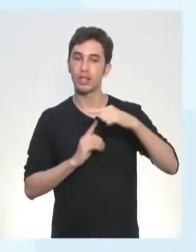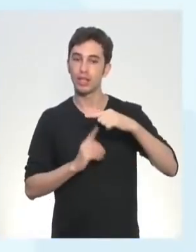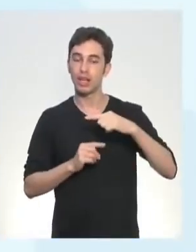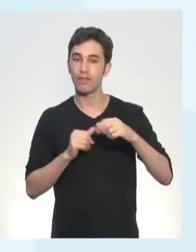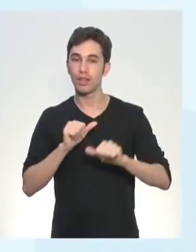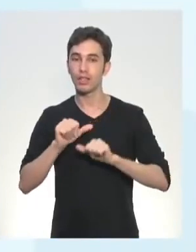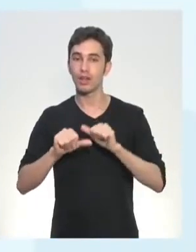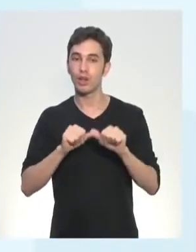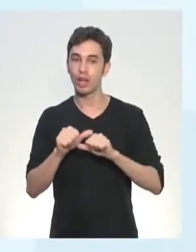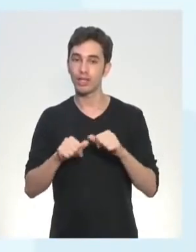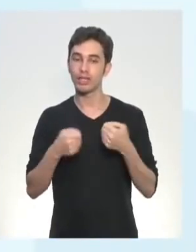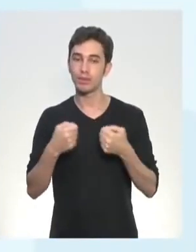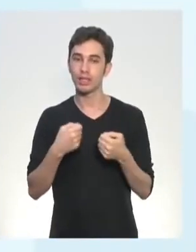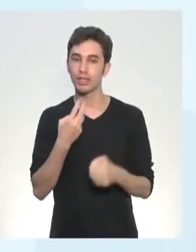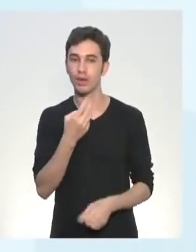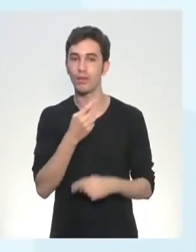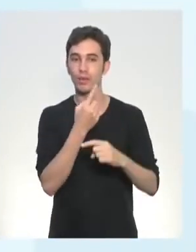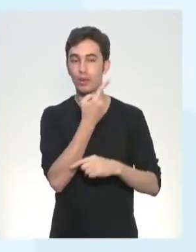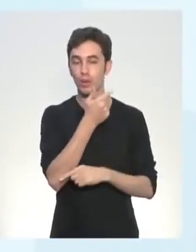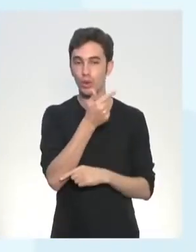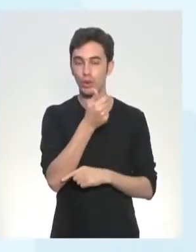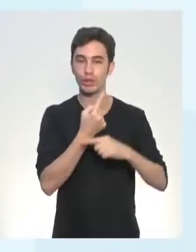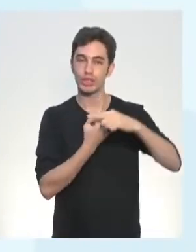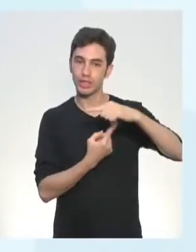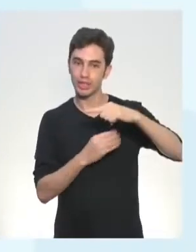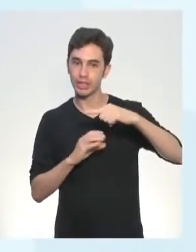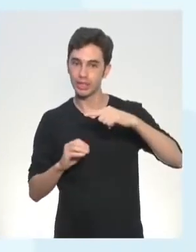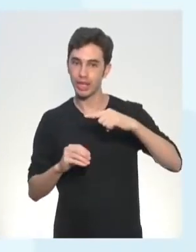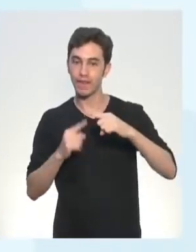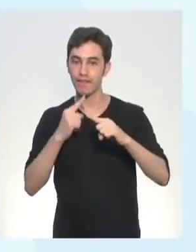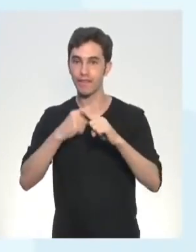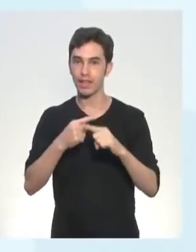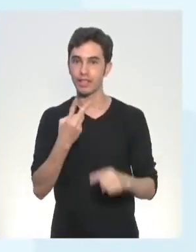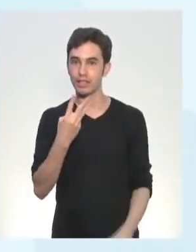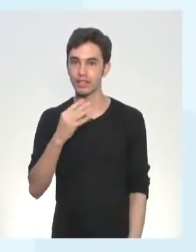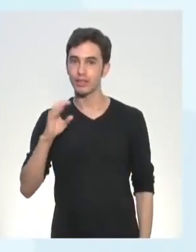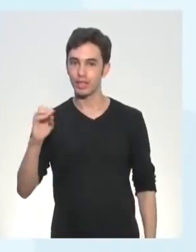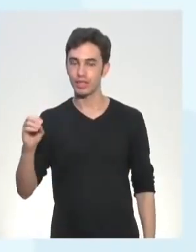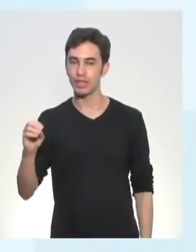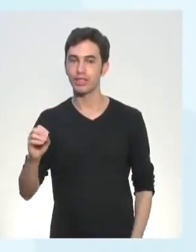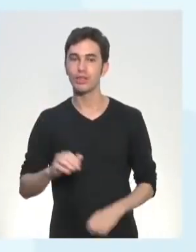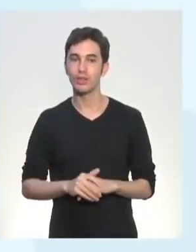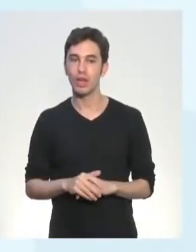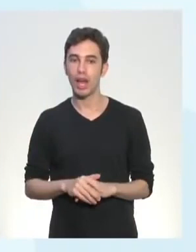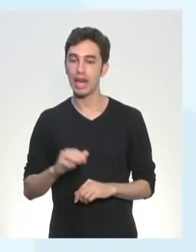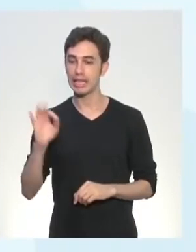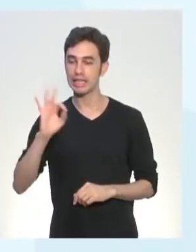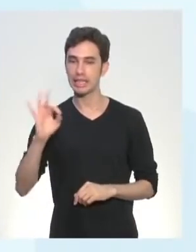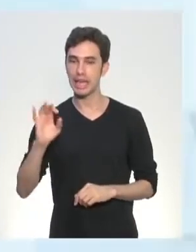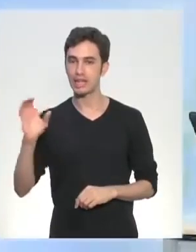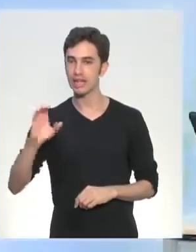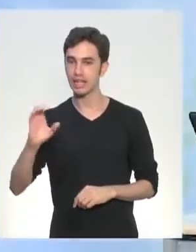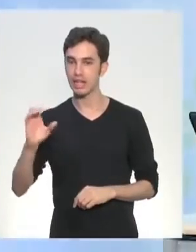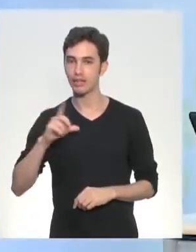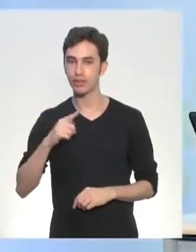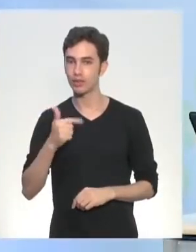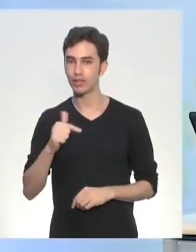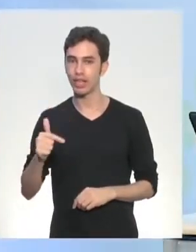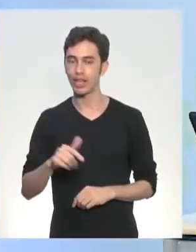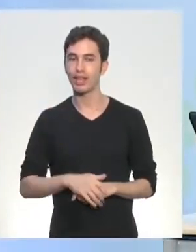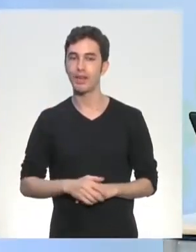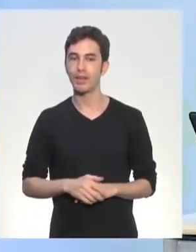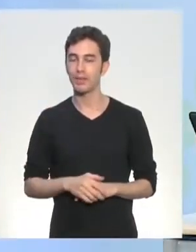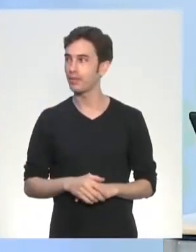sobre 100 vezes os 300. Como aqui R$300 está vírgula 00, né? Não tem centavos, eu vou colocar só 300, sem o